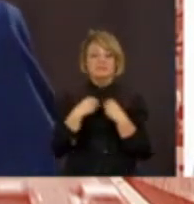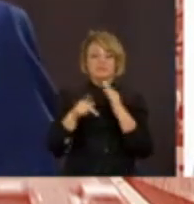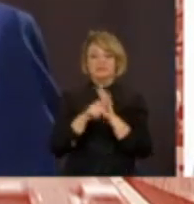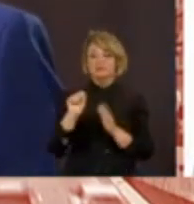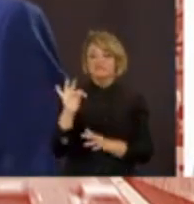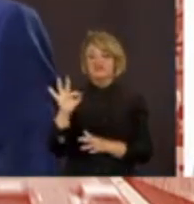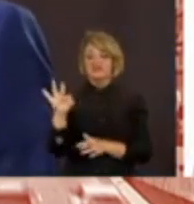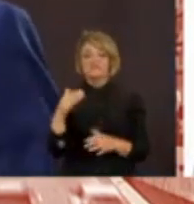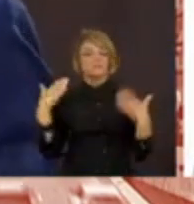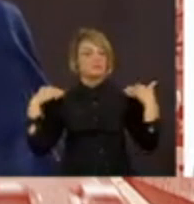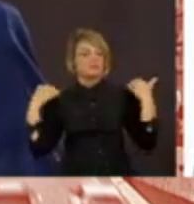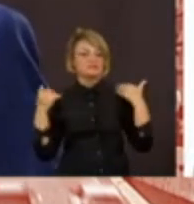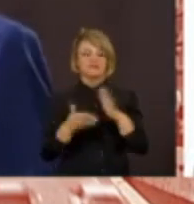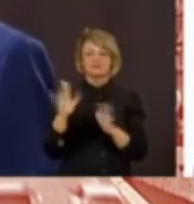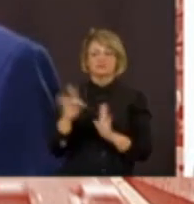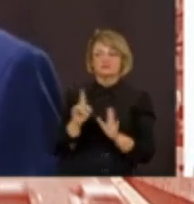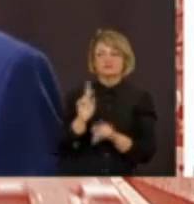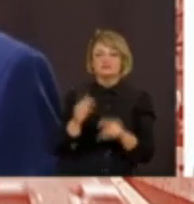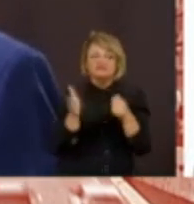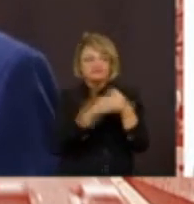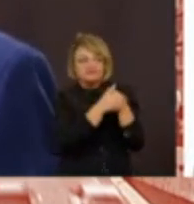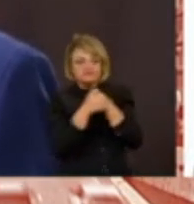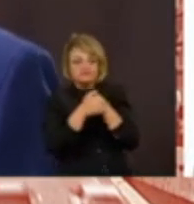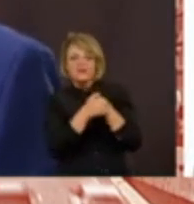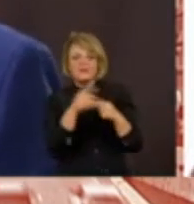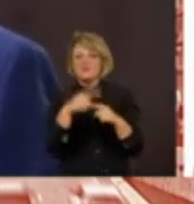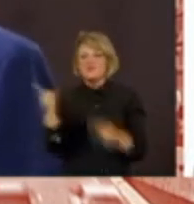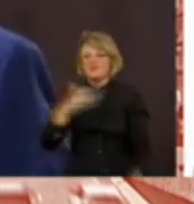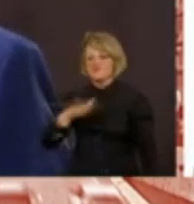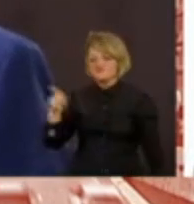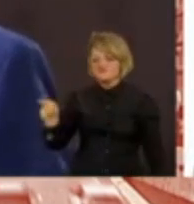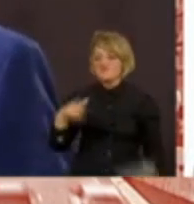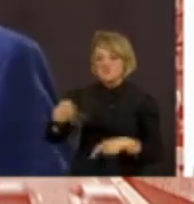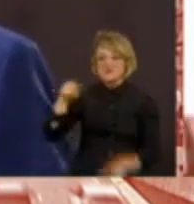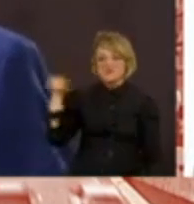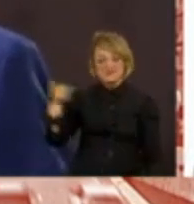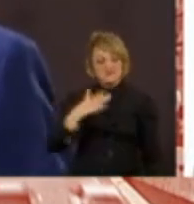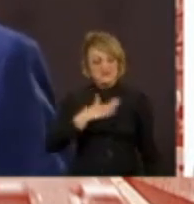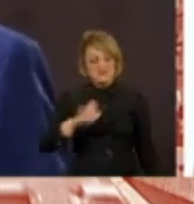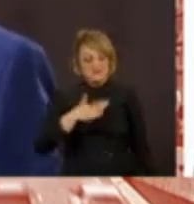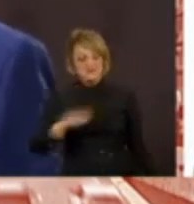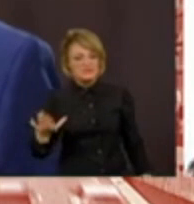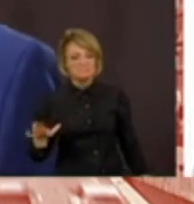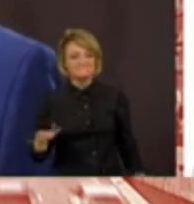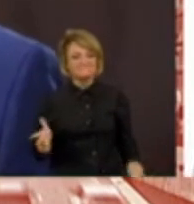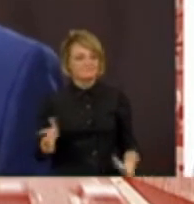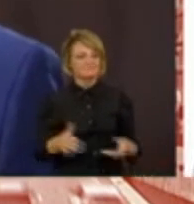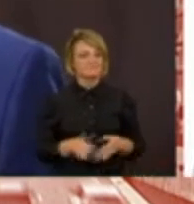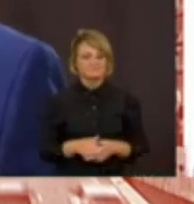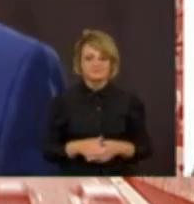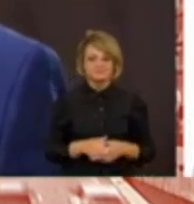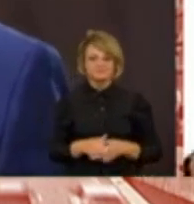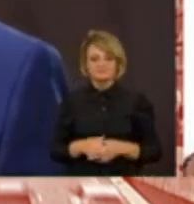indígenas, olha só o que acaba, né, repercutindo. Uma fala que, a princípio, não teria nem